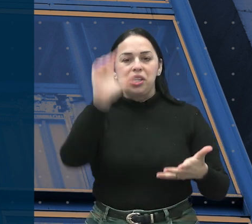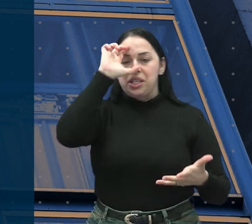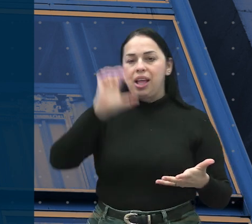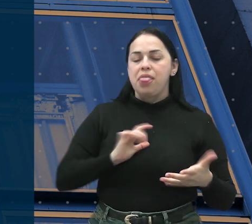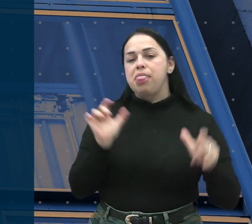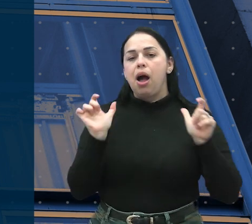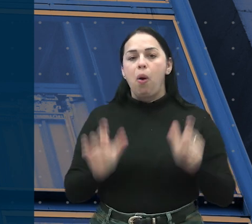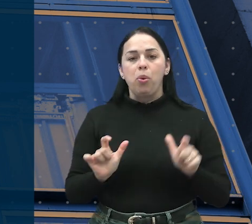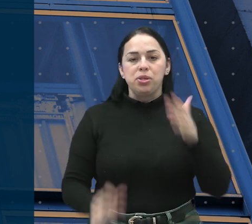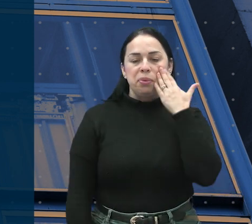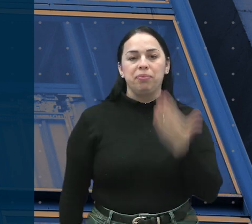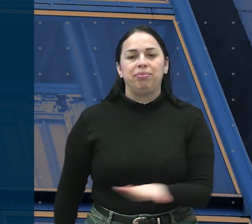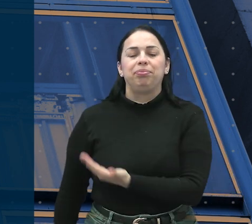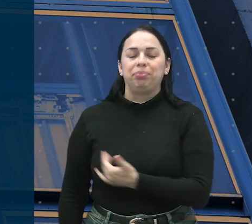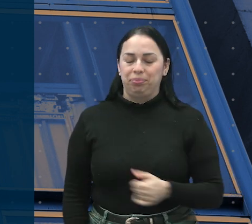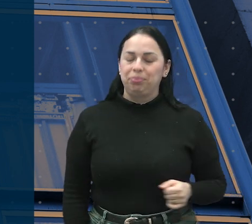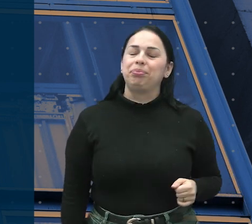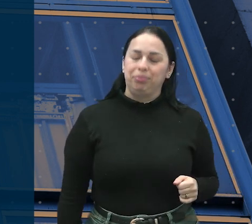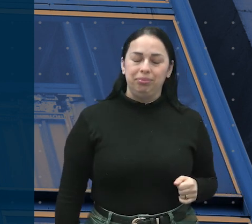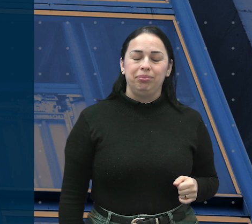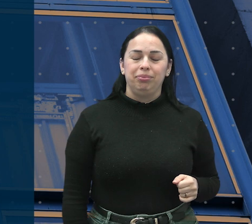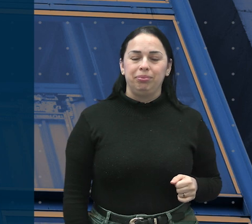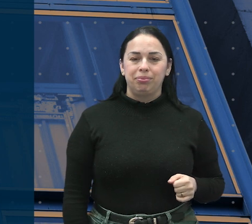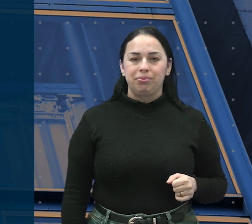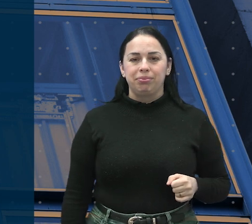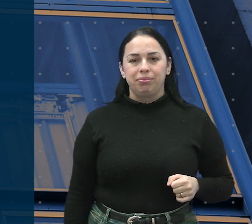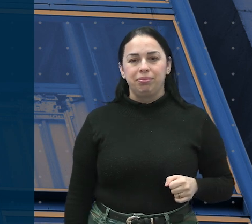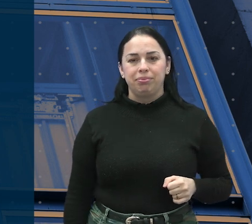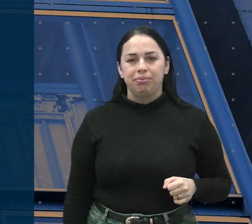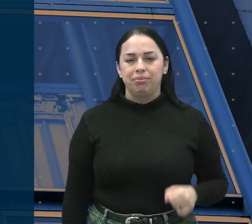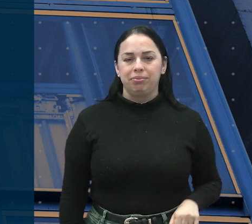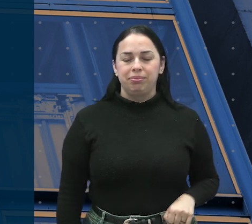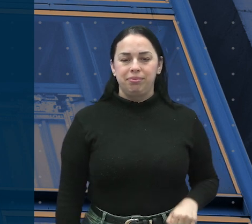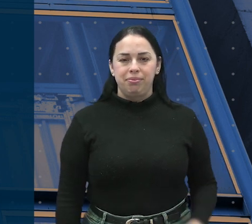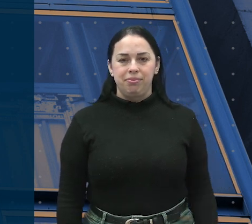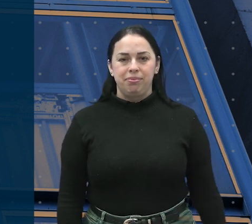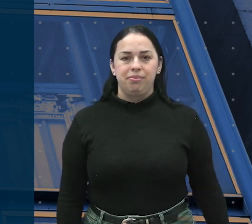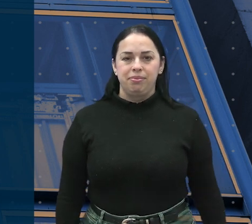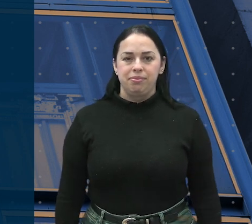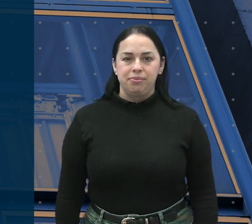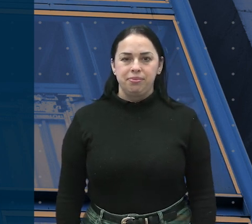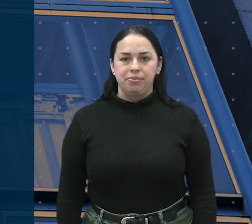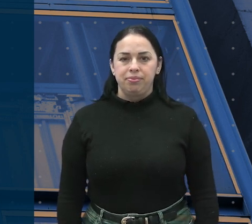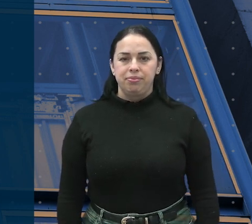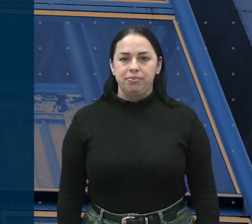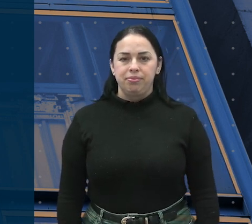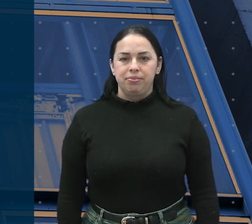O PAT fica na Praça Afonso Pena, número 175, no centro.